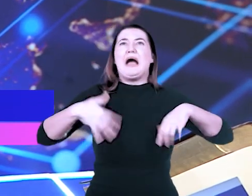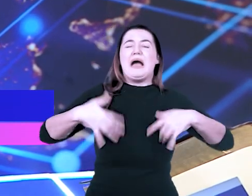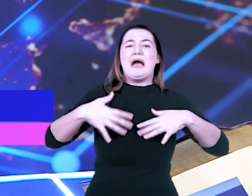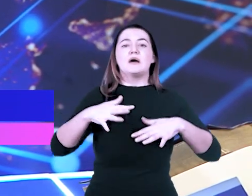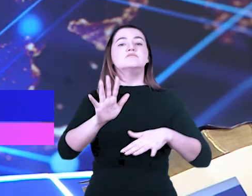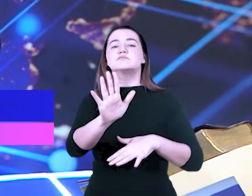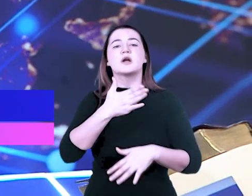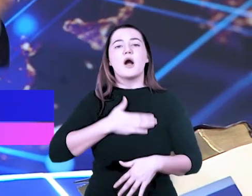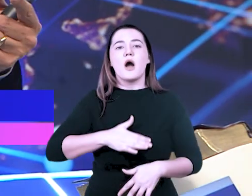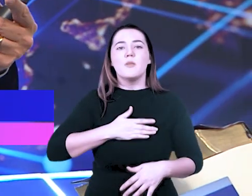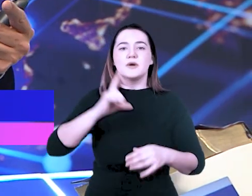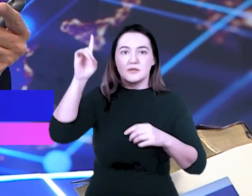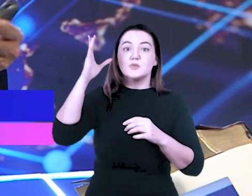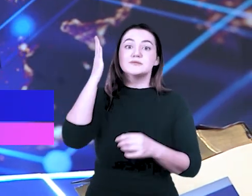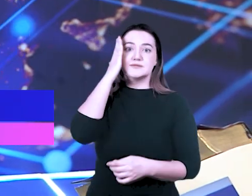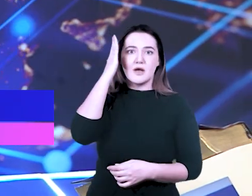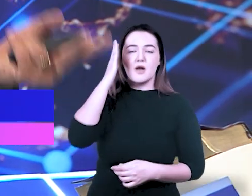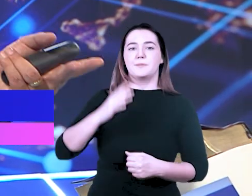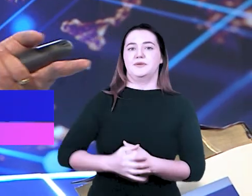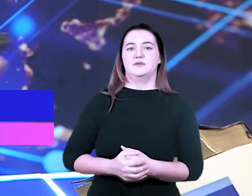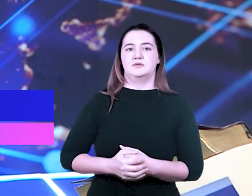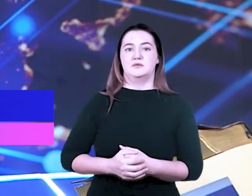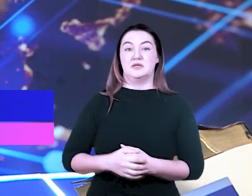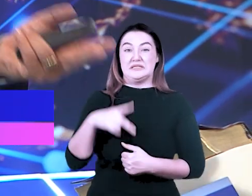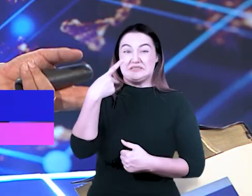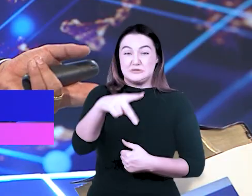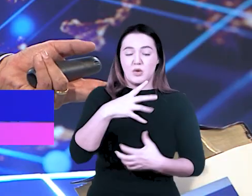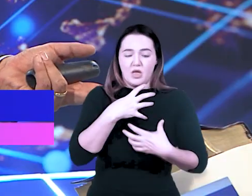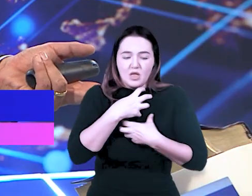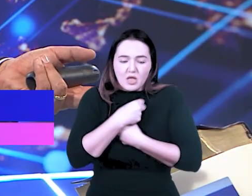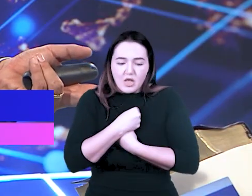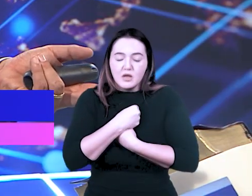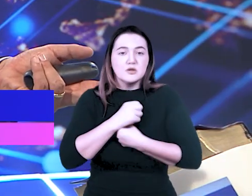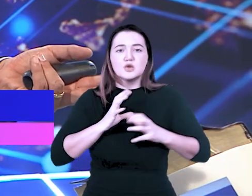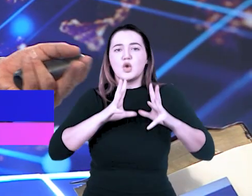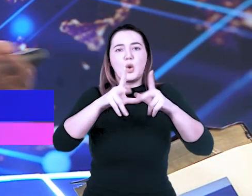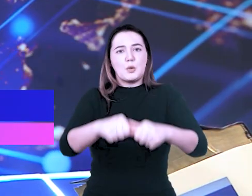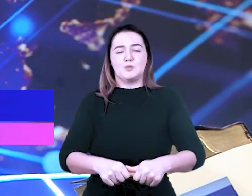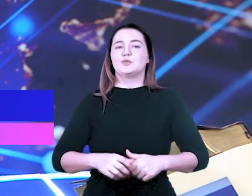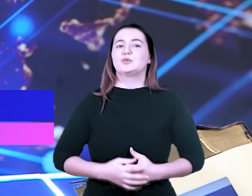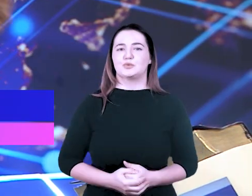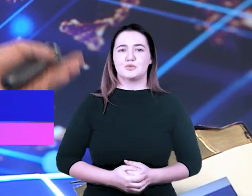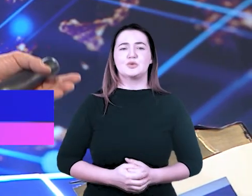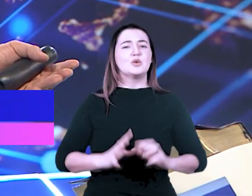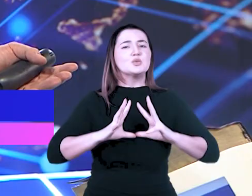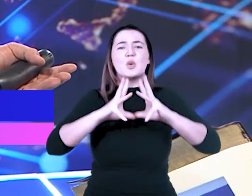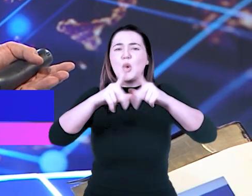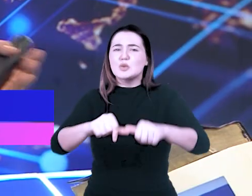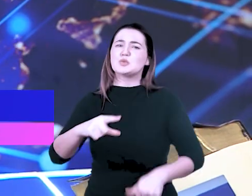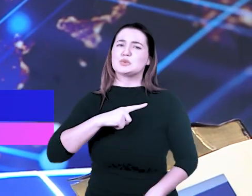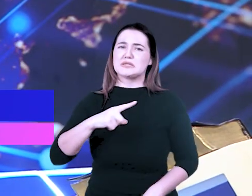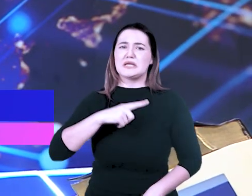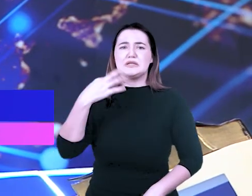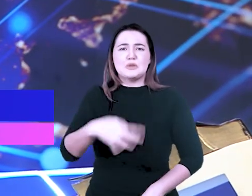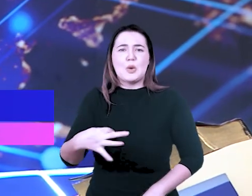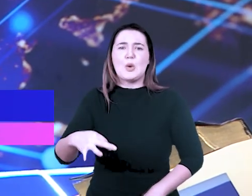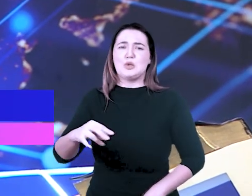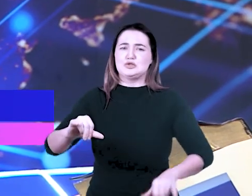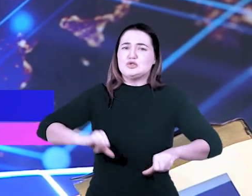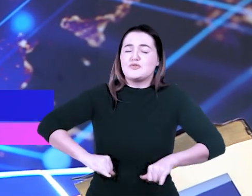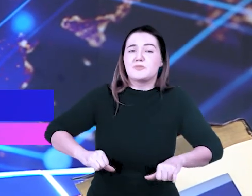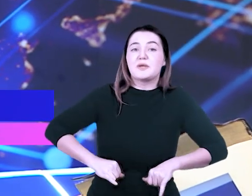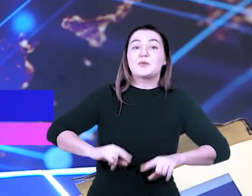Não pense que o seu luto é apenas seu, porque todos nós passamos pelo luto, todos nós enfrentamos Então, o que